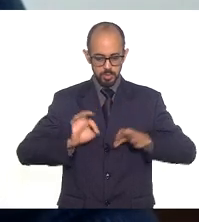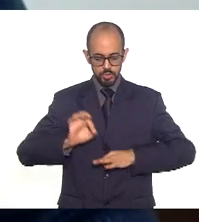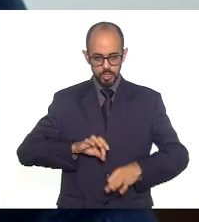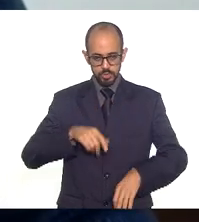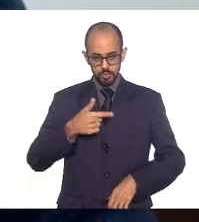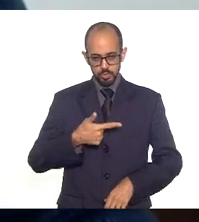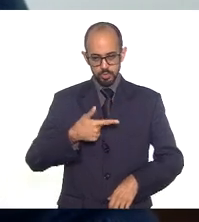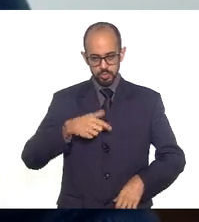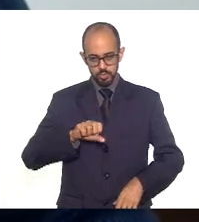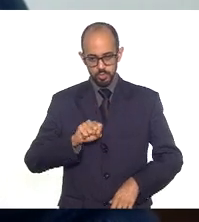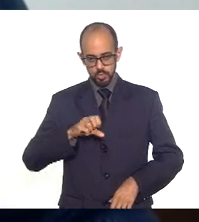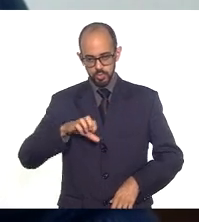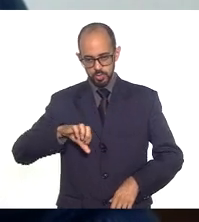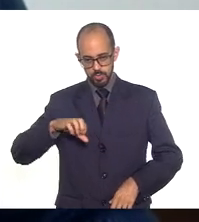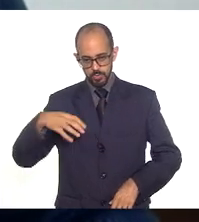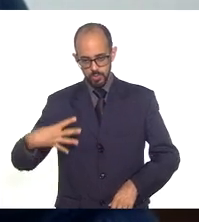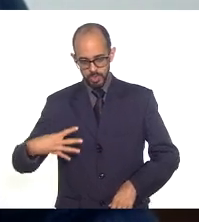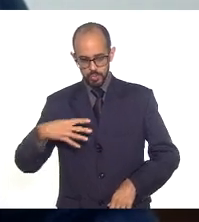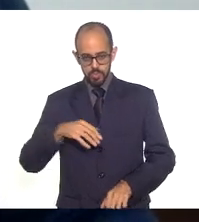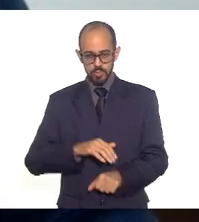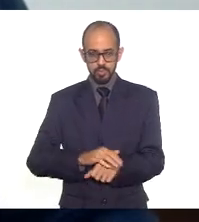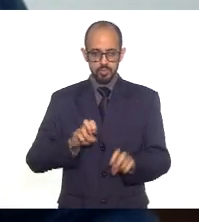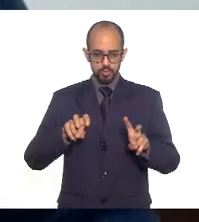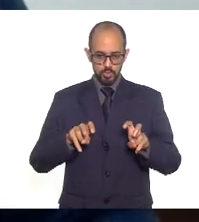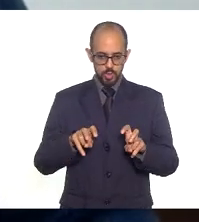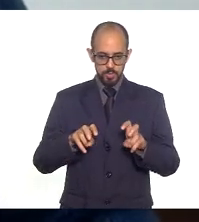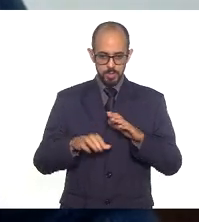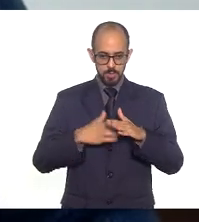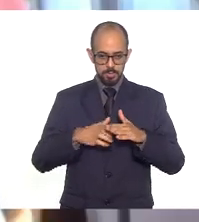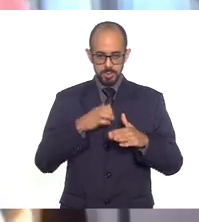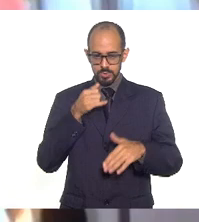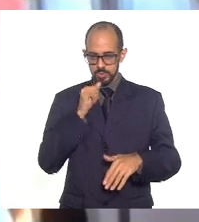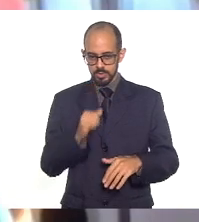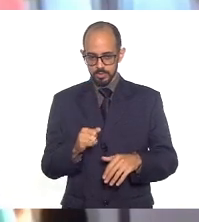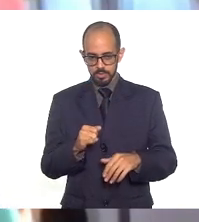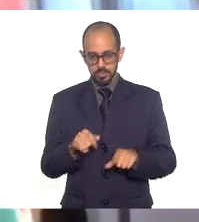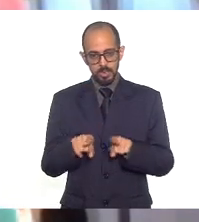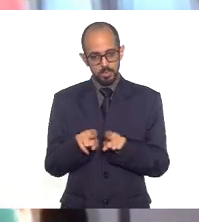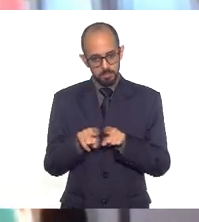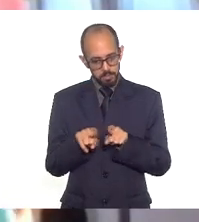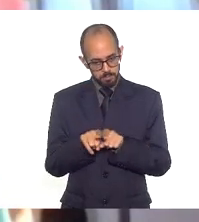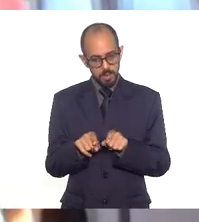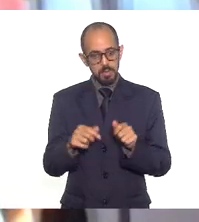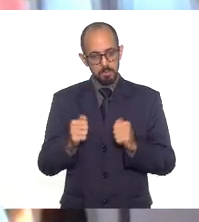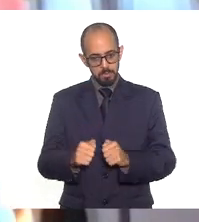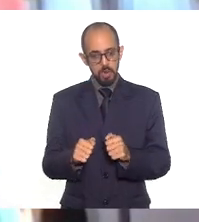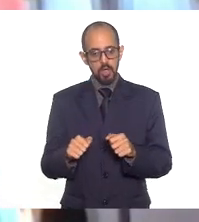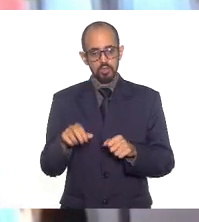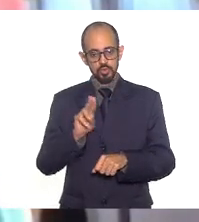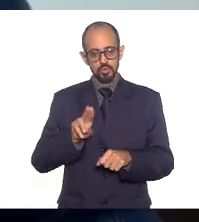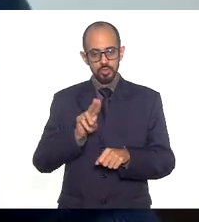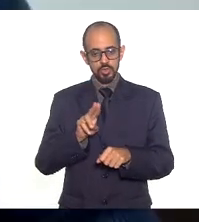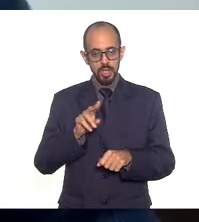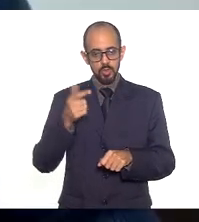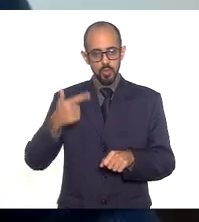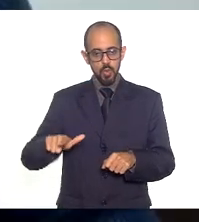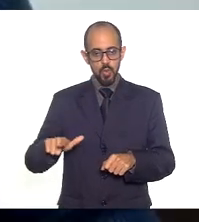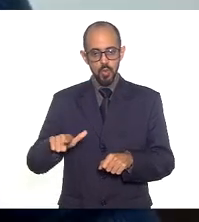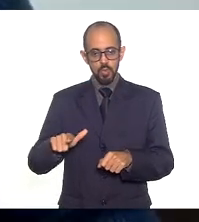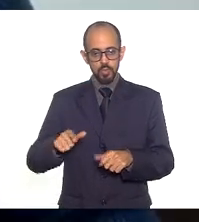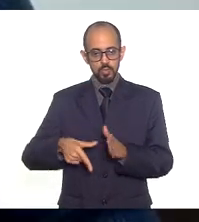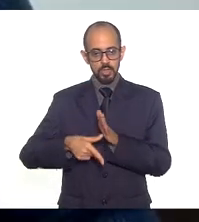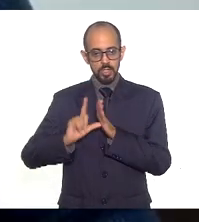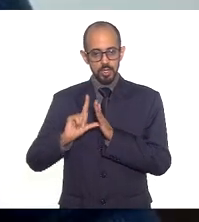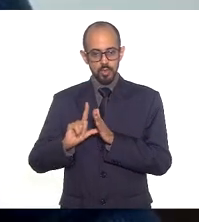2894, a respeito da Light, também se aplica ao anterior. Isso, vale para a Cidade. Viu, Rodrigo? Cadê o Rodrigo? Não há